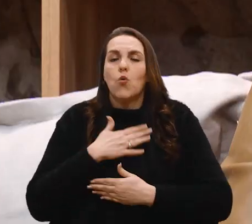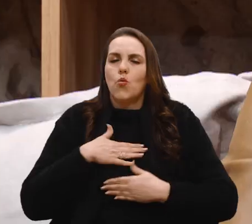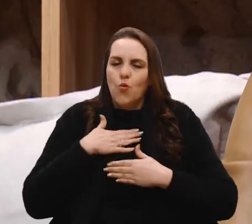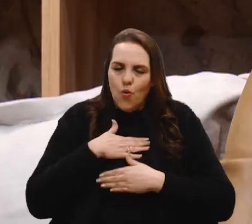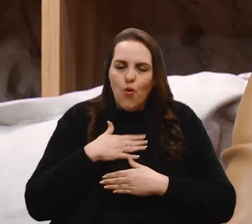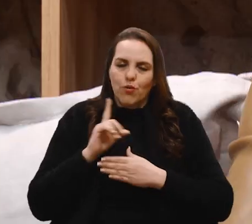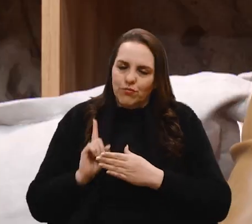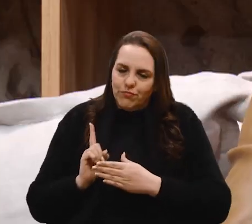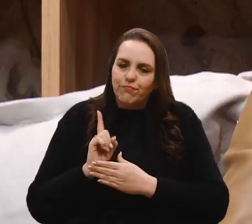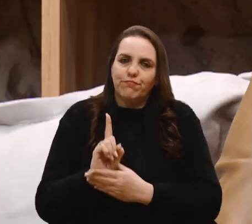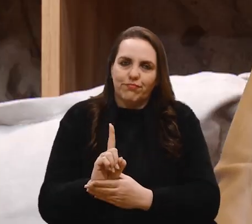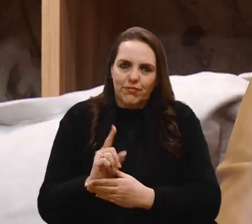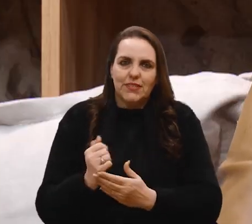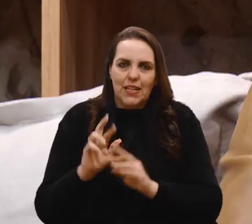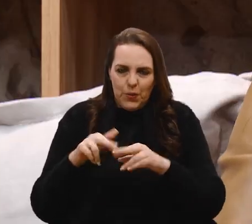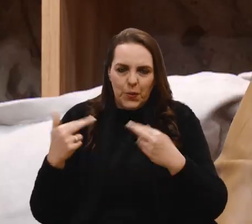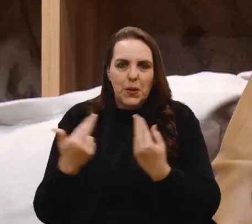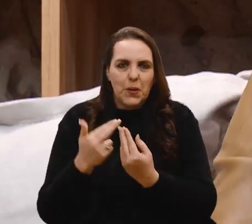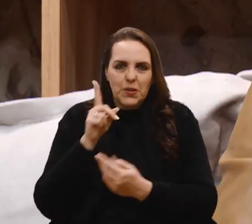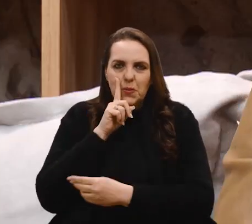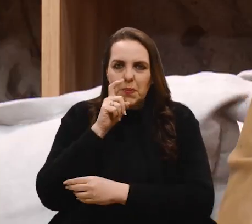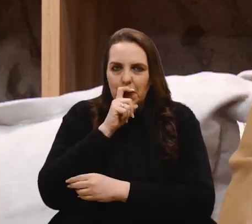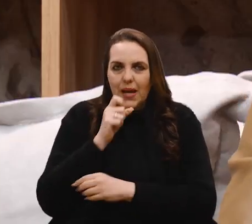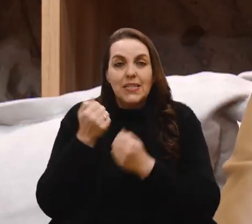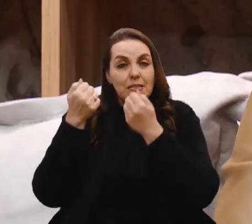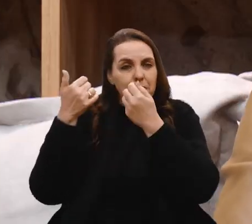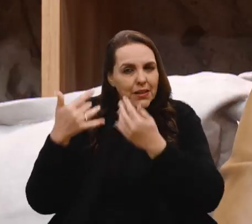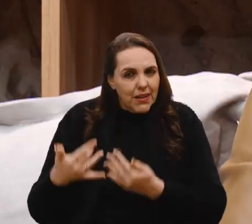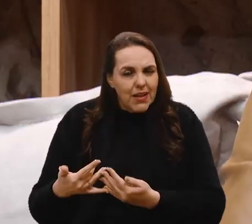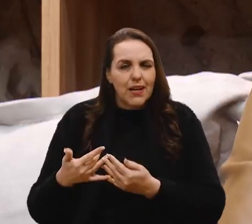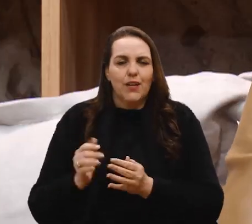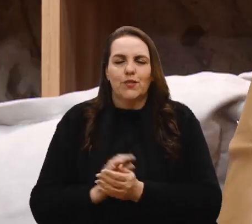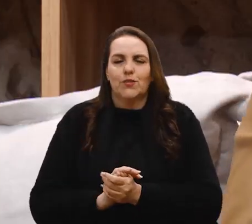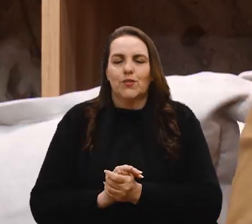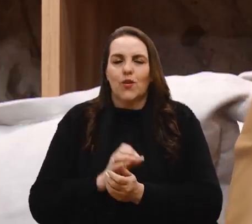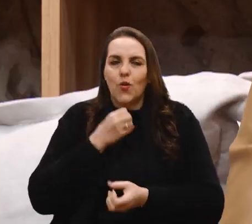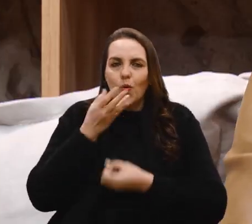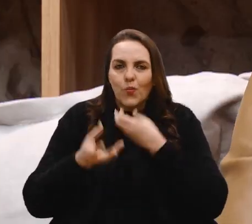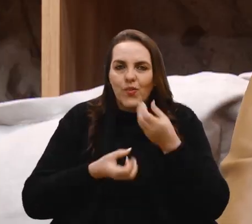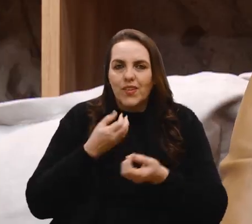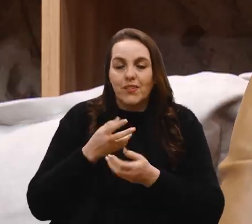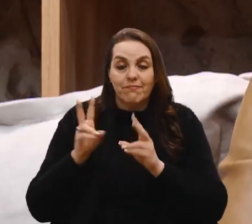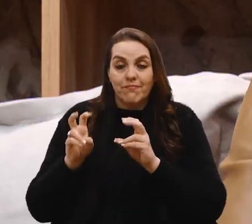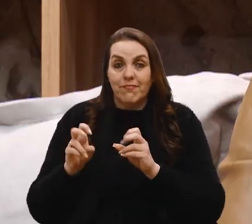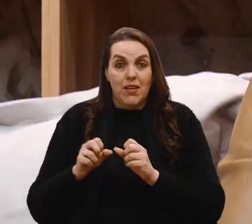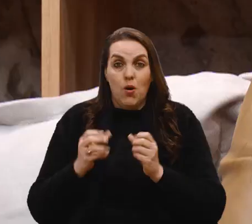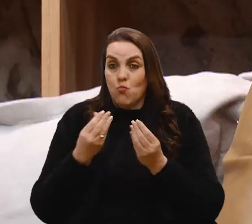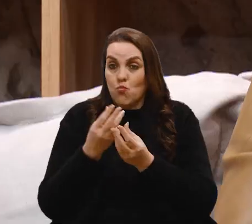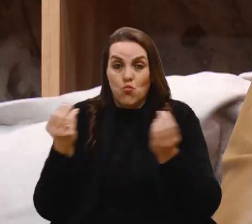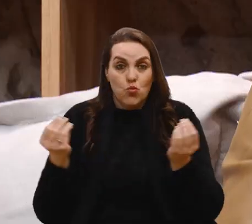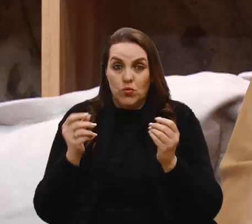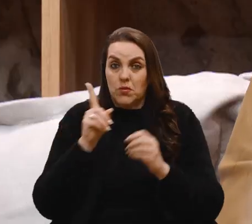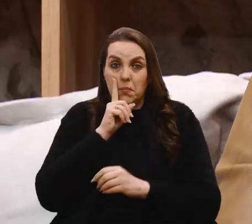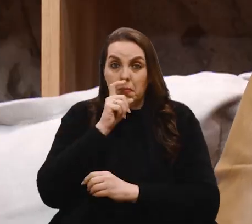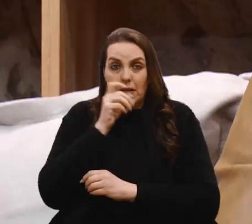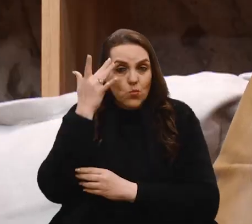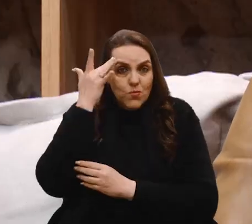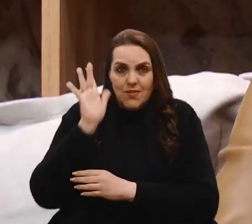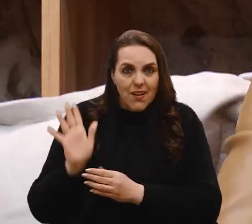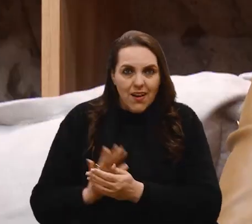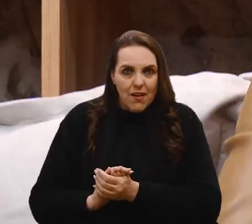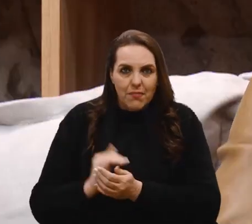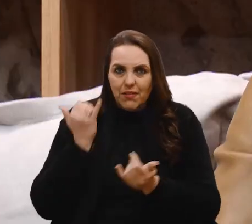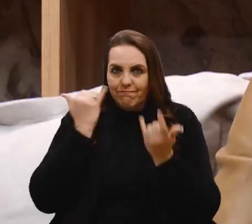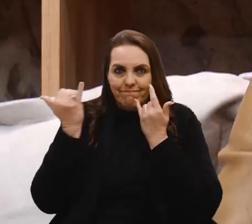estar à frente, né, nas reuniões de pais, falando sobre isso, porque muitos não têm essa informação. Muitos, poxa, né,